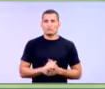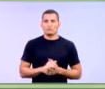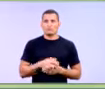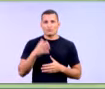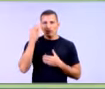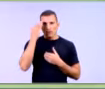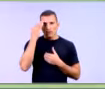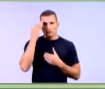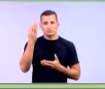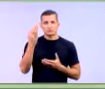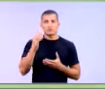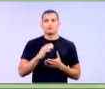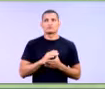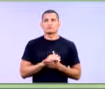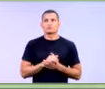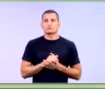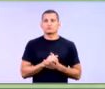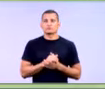de dedicatória